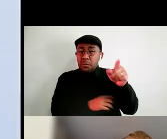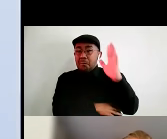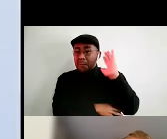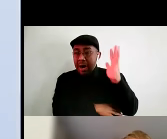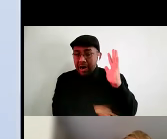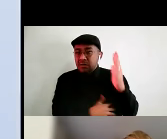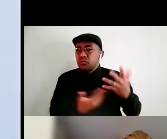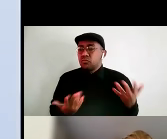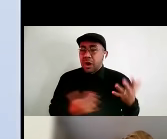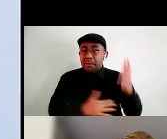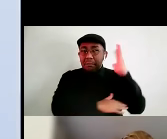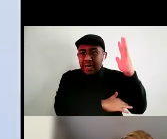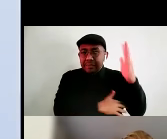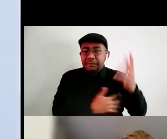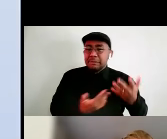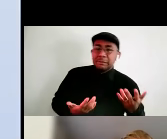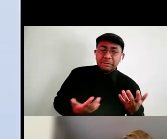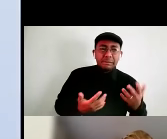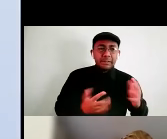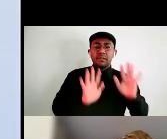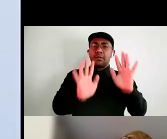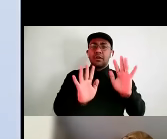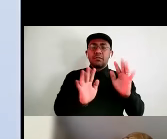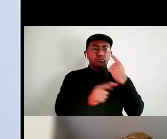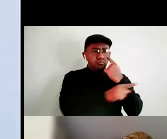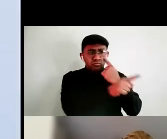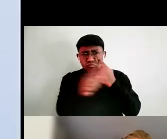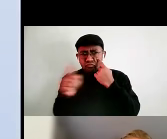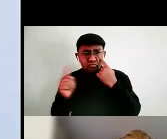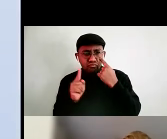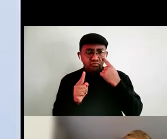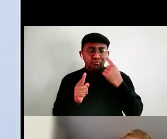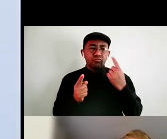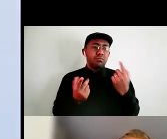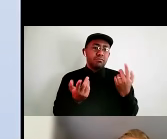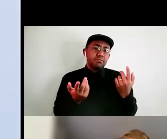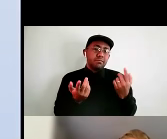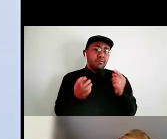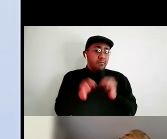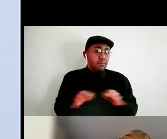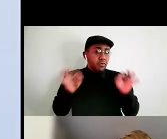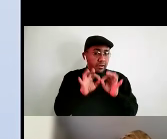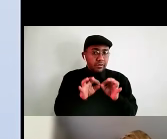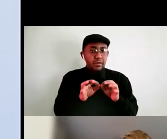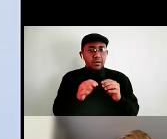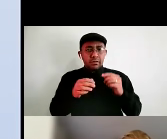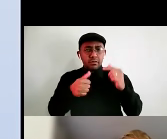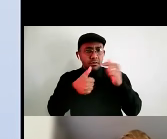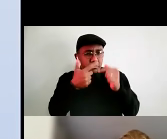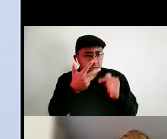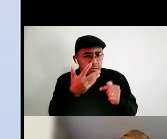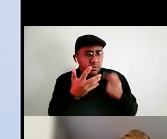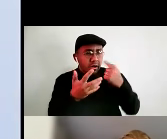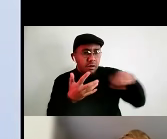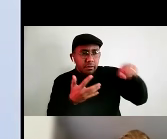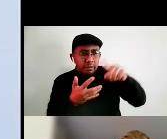ver que esse assessoramento baseado nas características do contexto e se deve repetir em intervalos